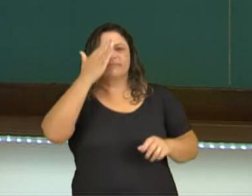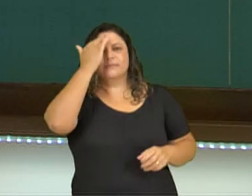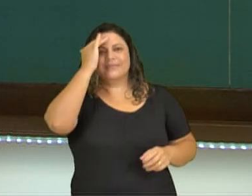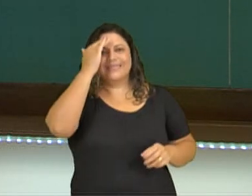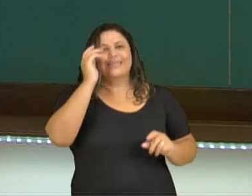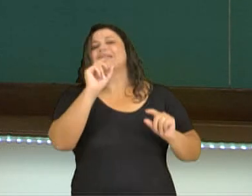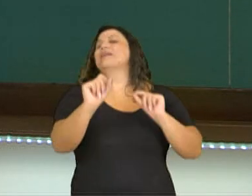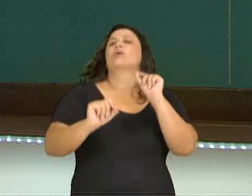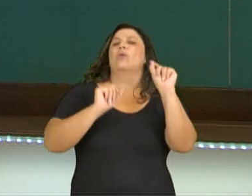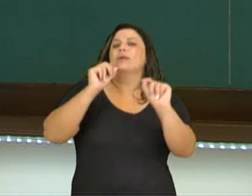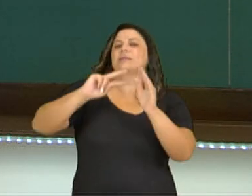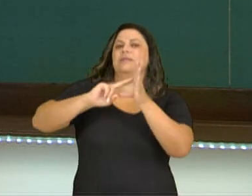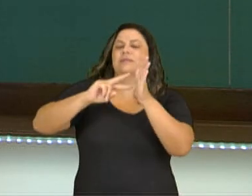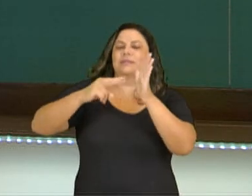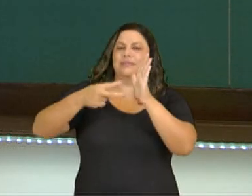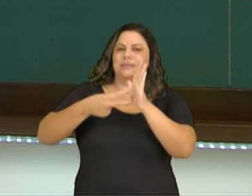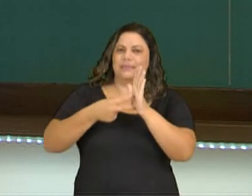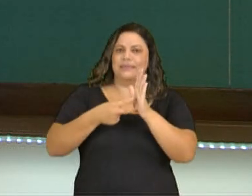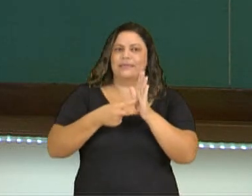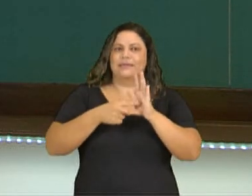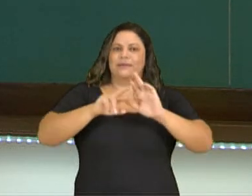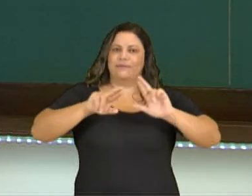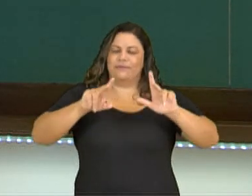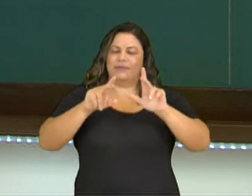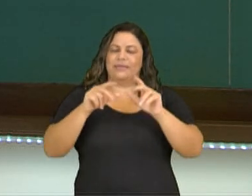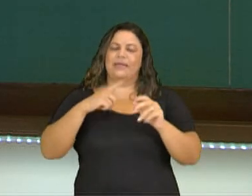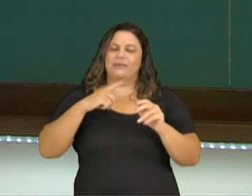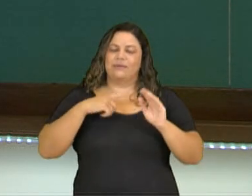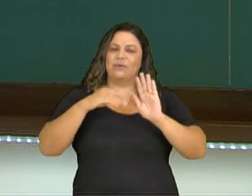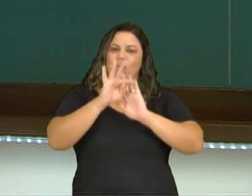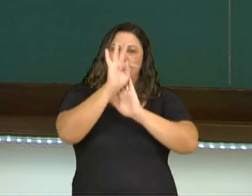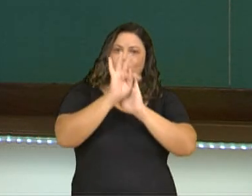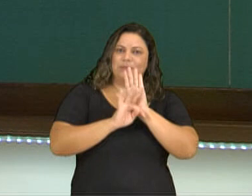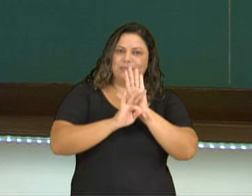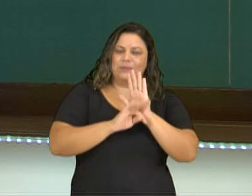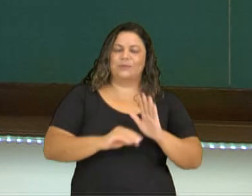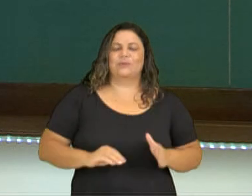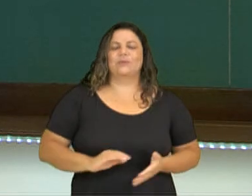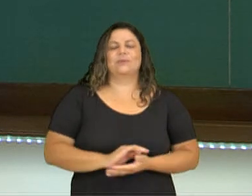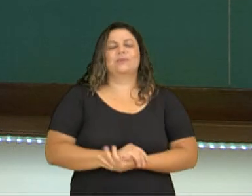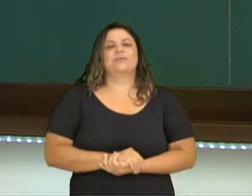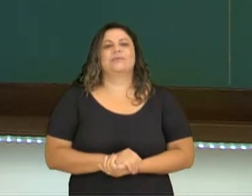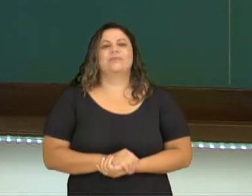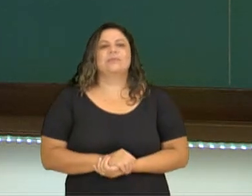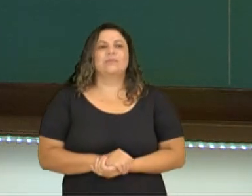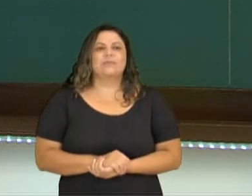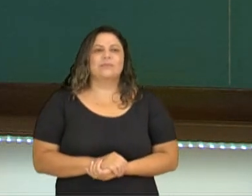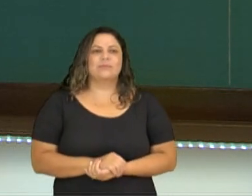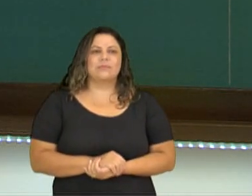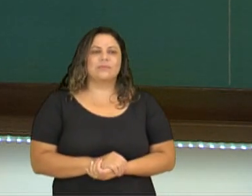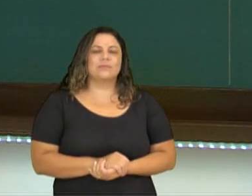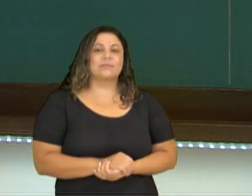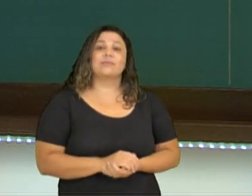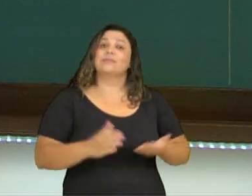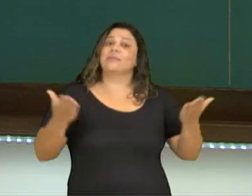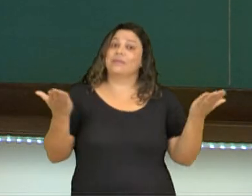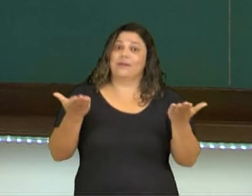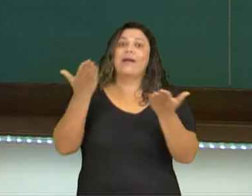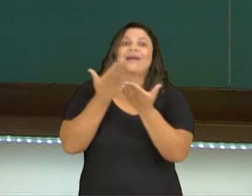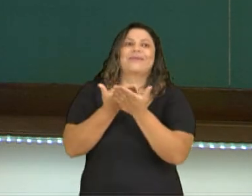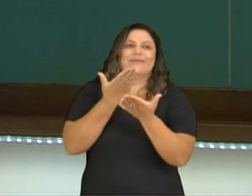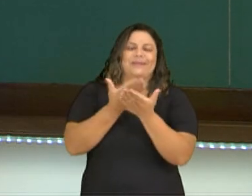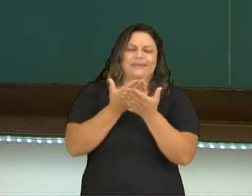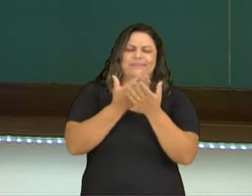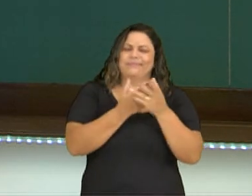que seria o significado do preâmbulo que aparece em alguns textos normativos. Certo? Então, nessa aula